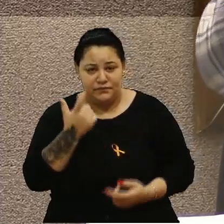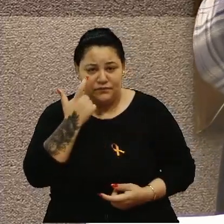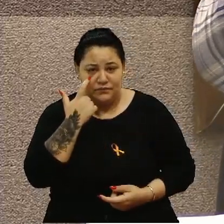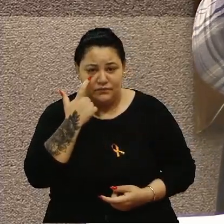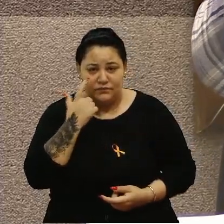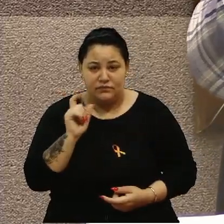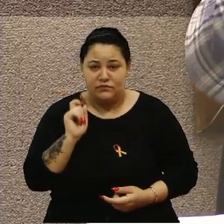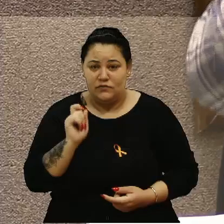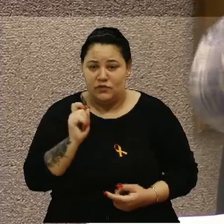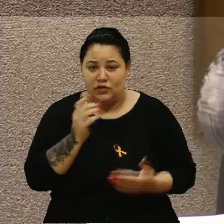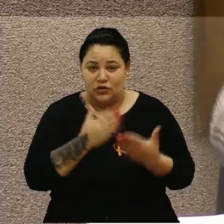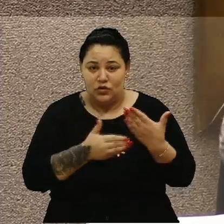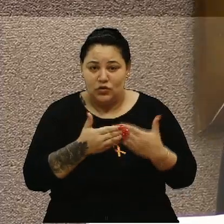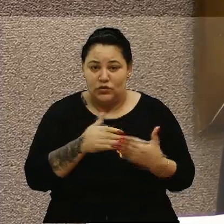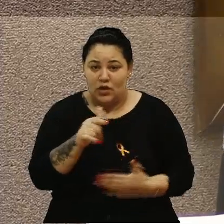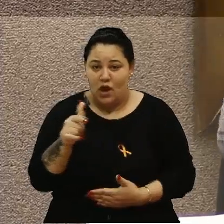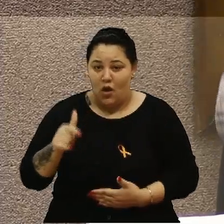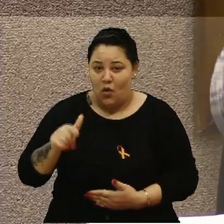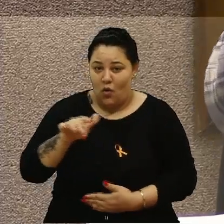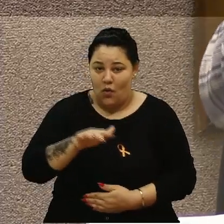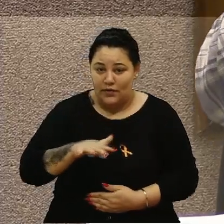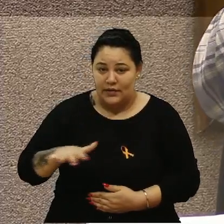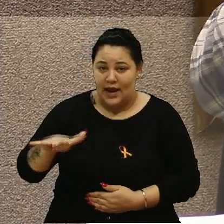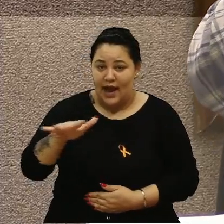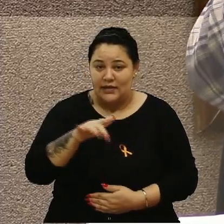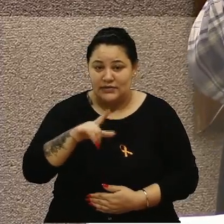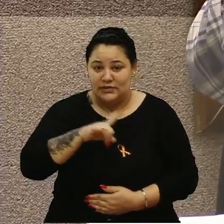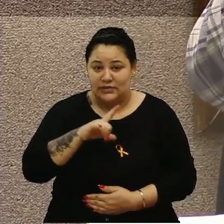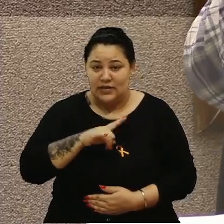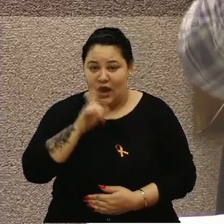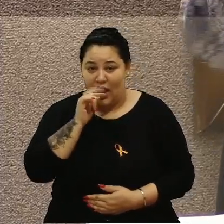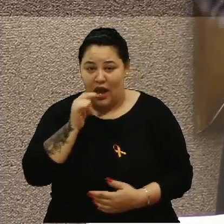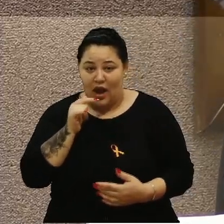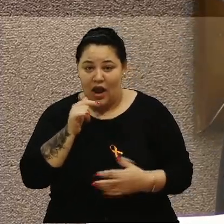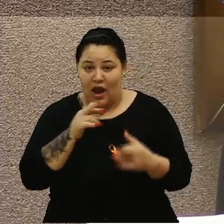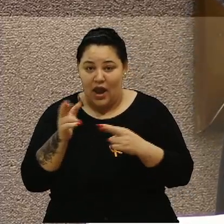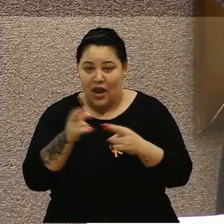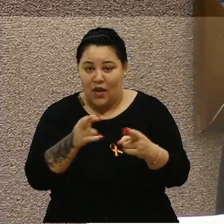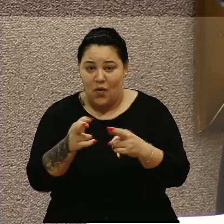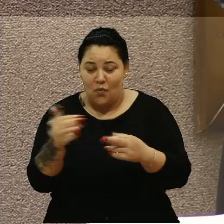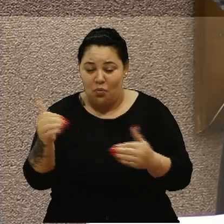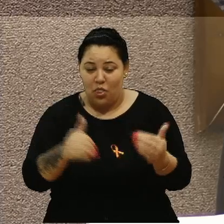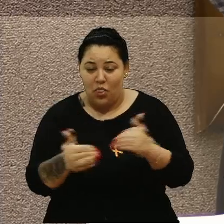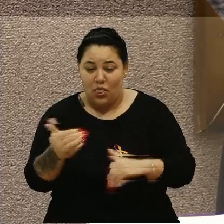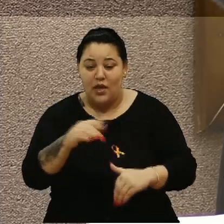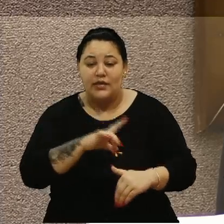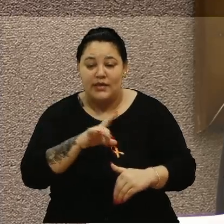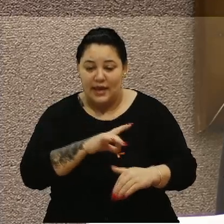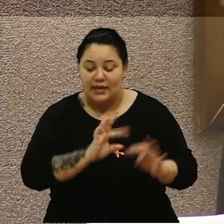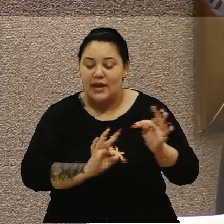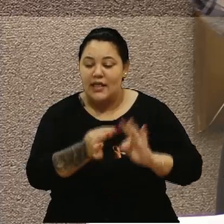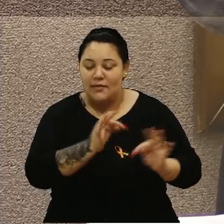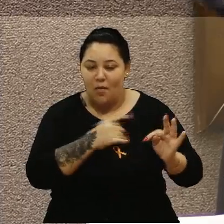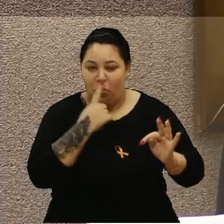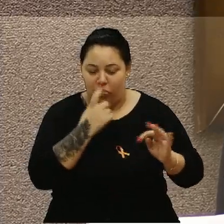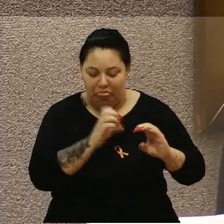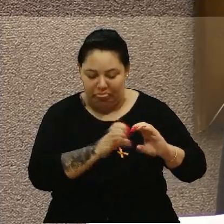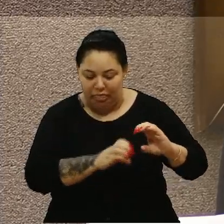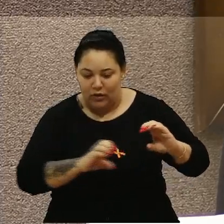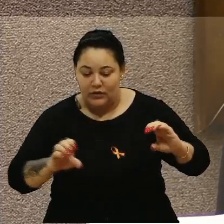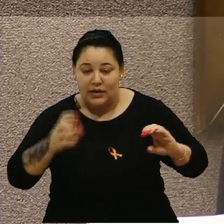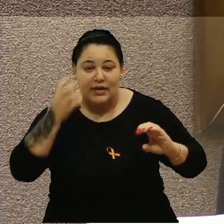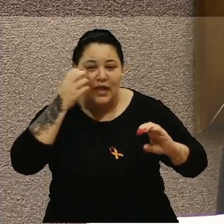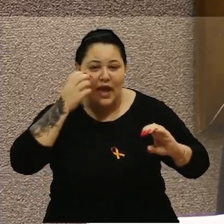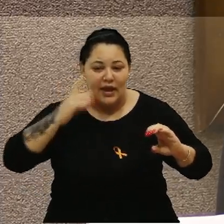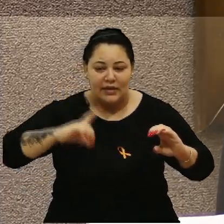todas as outras áreas onde existem bacia de captação em área urbana, tem estações de tratamento de esgoto. A ANAREC tem,